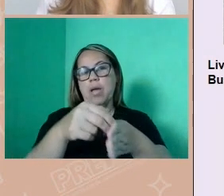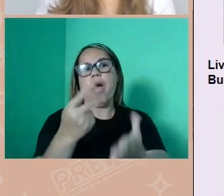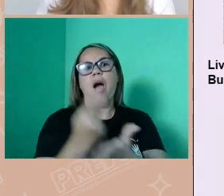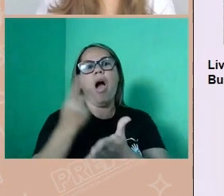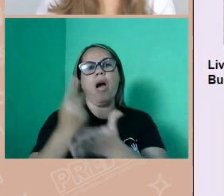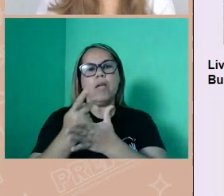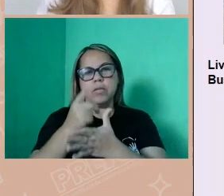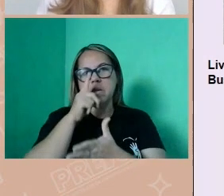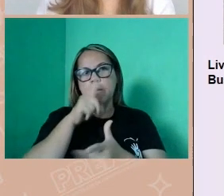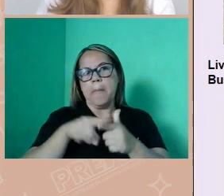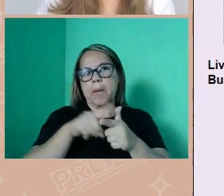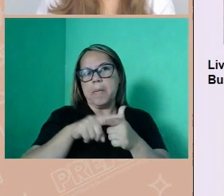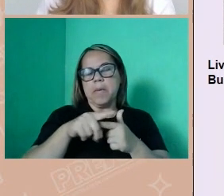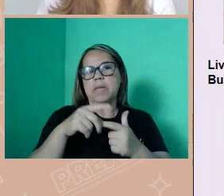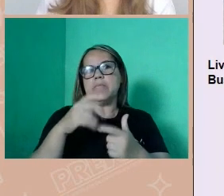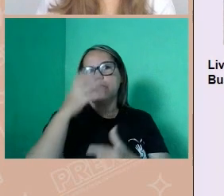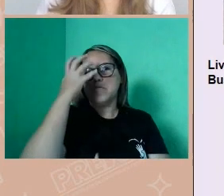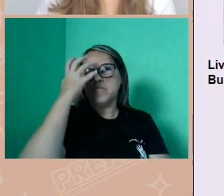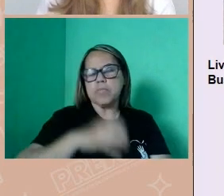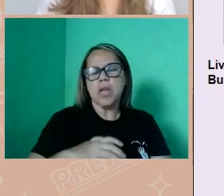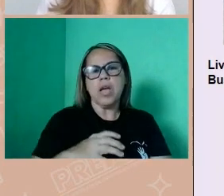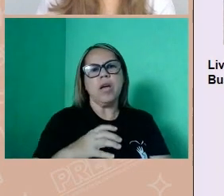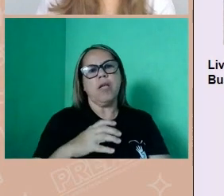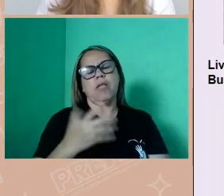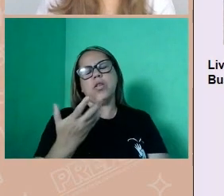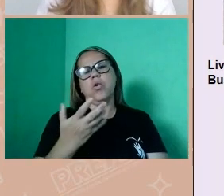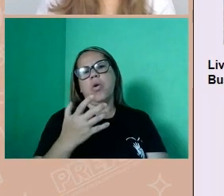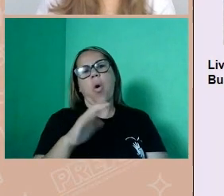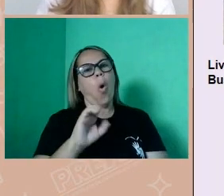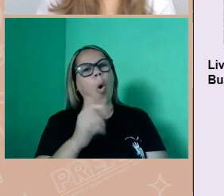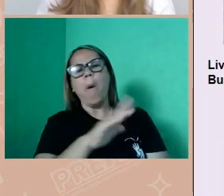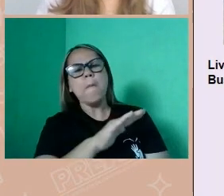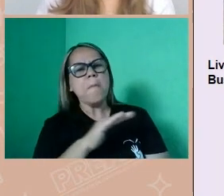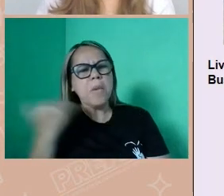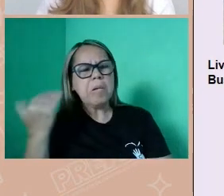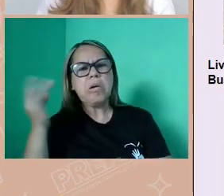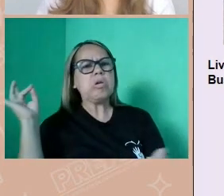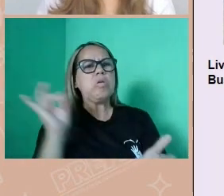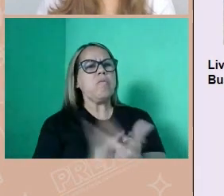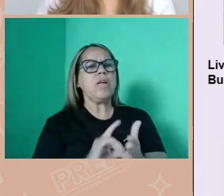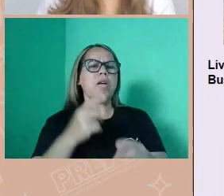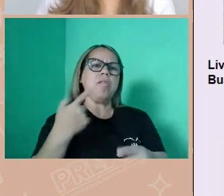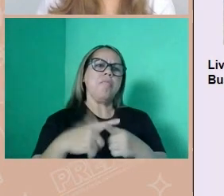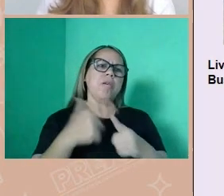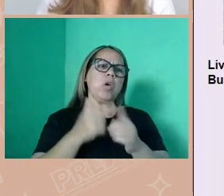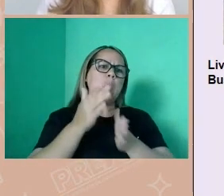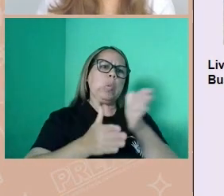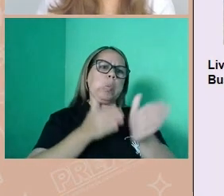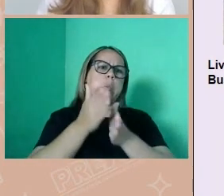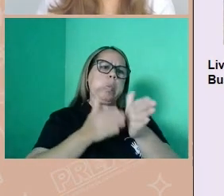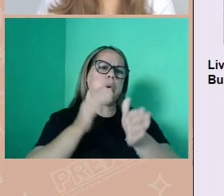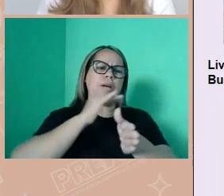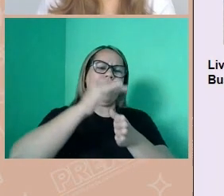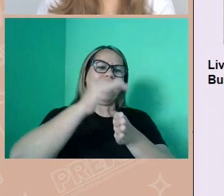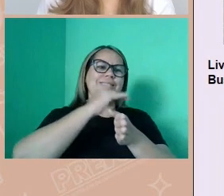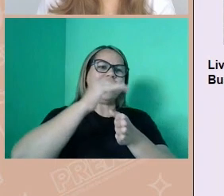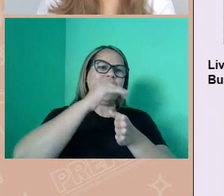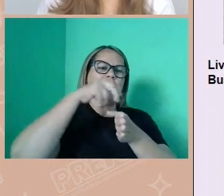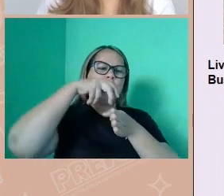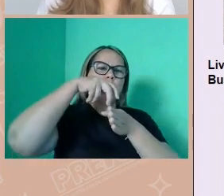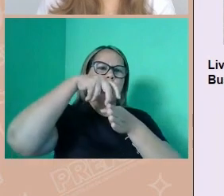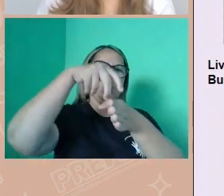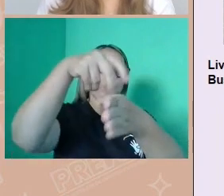ou foram mortos mesmo né nessa prática de surfar no teto do trem became popular in Brazilian